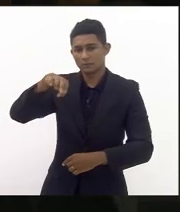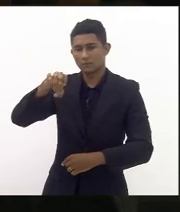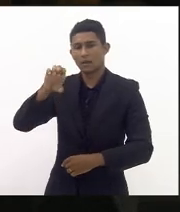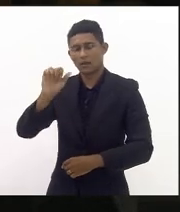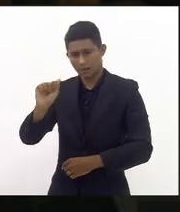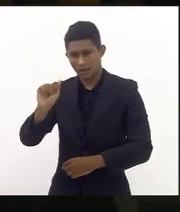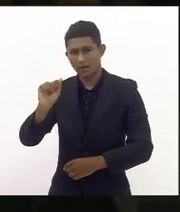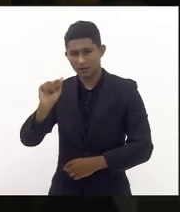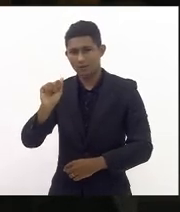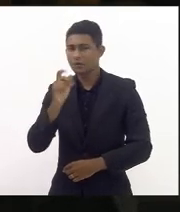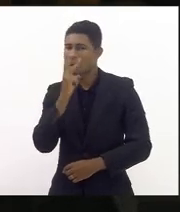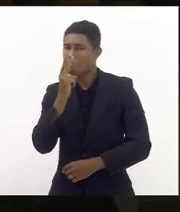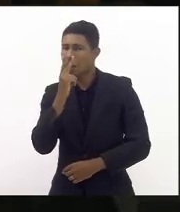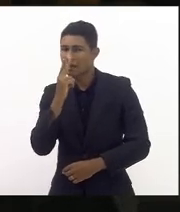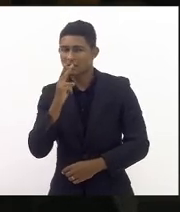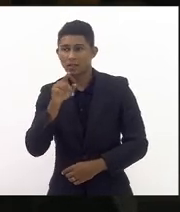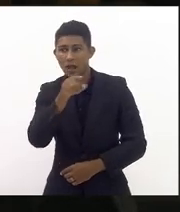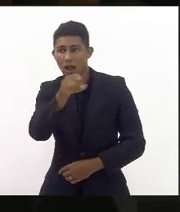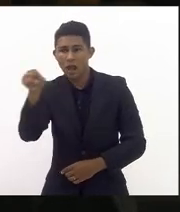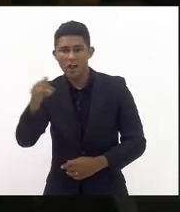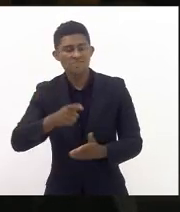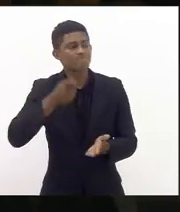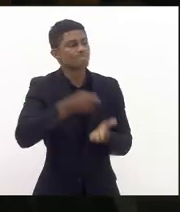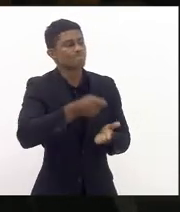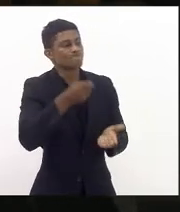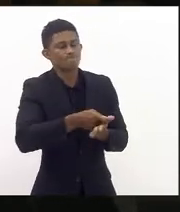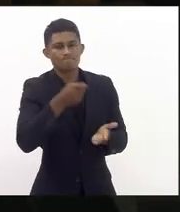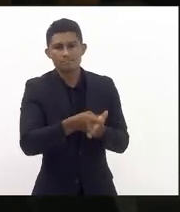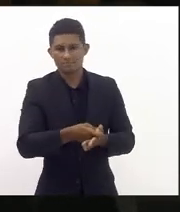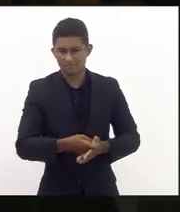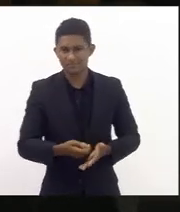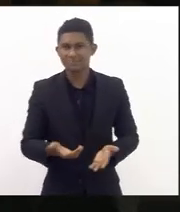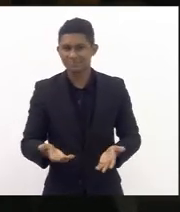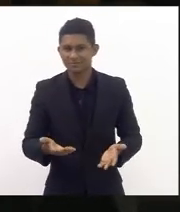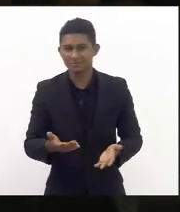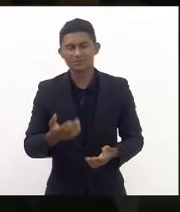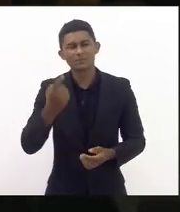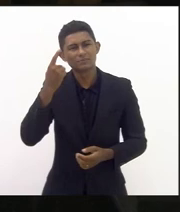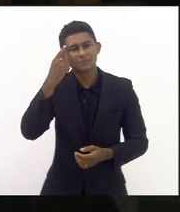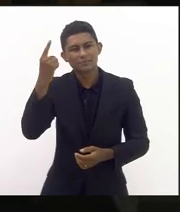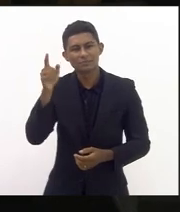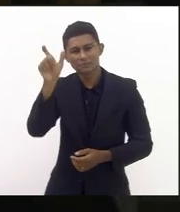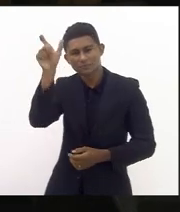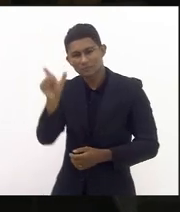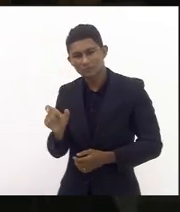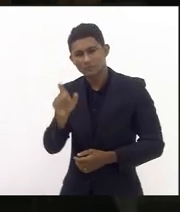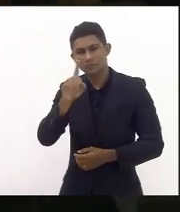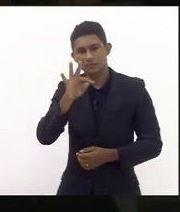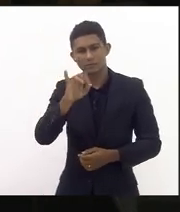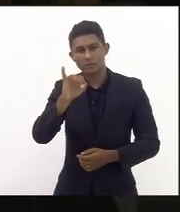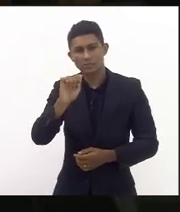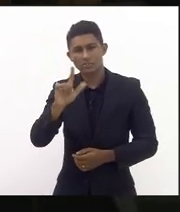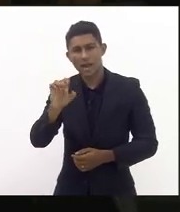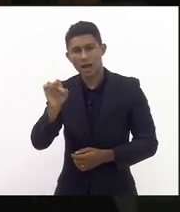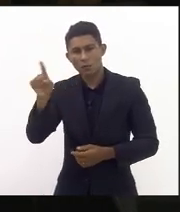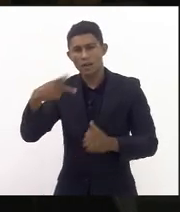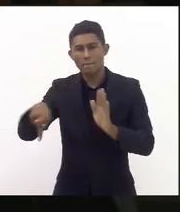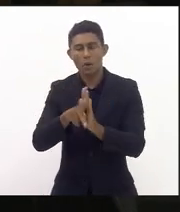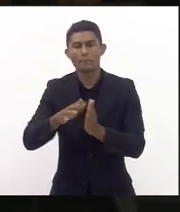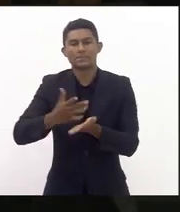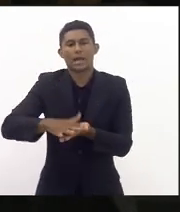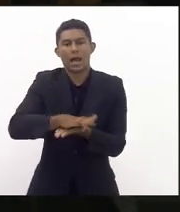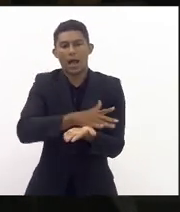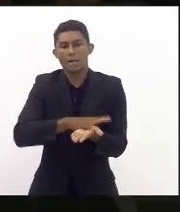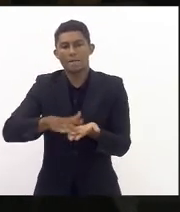severamente pressionado. E eu me refiro aqui ao Tiago Prata, que é um cara da cultura, do samba, mas muito